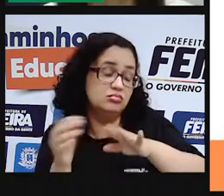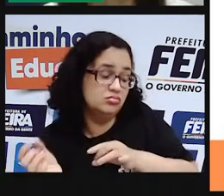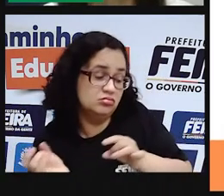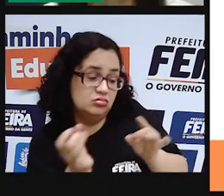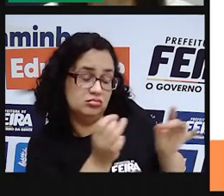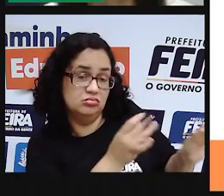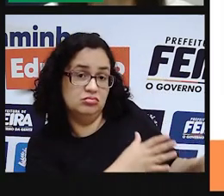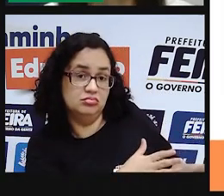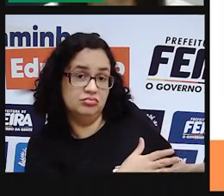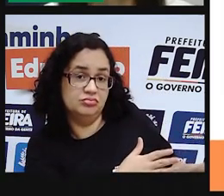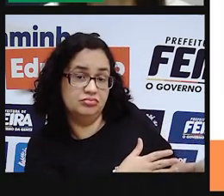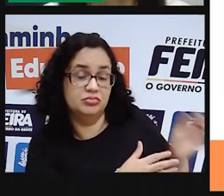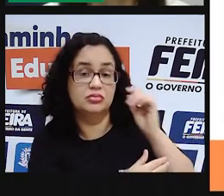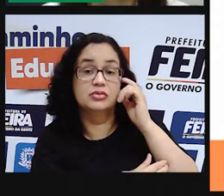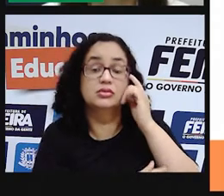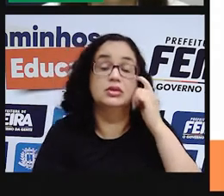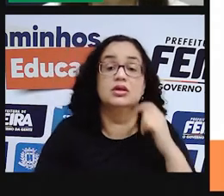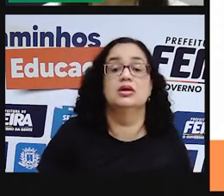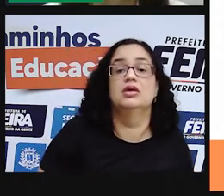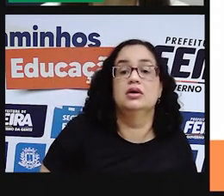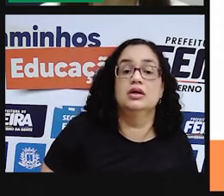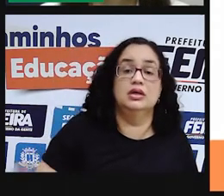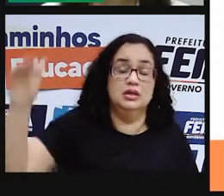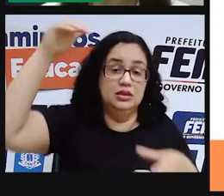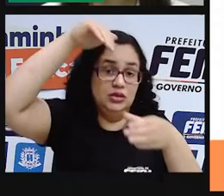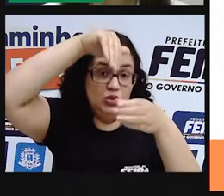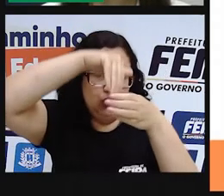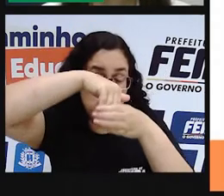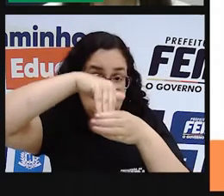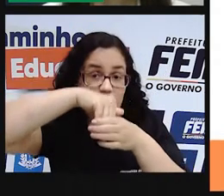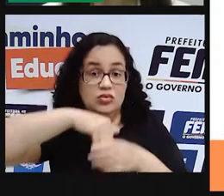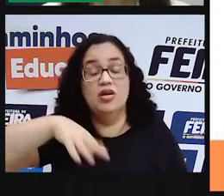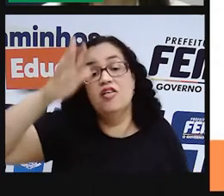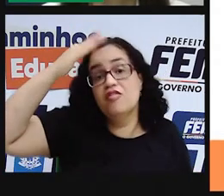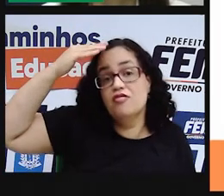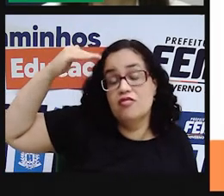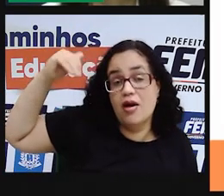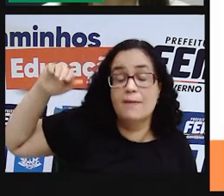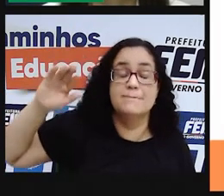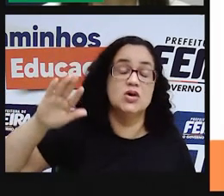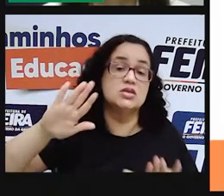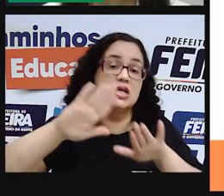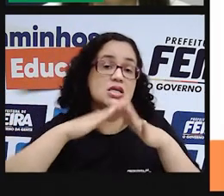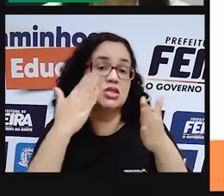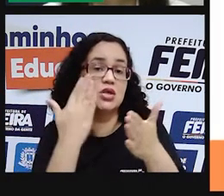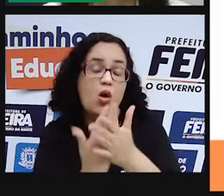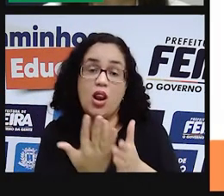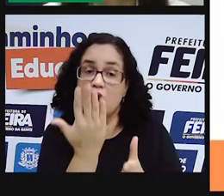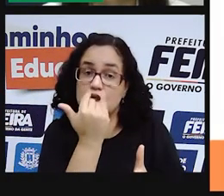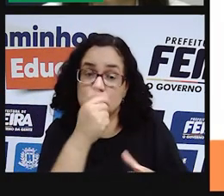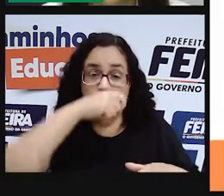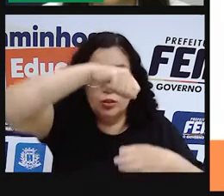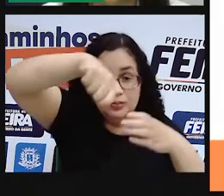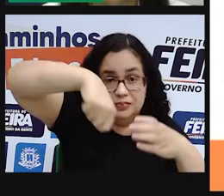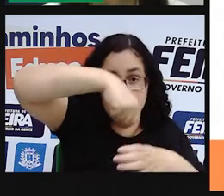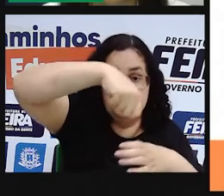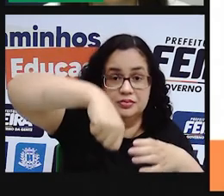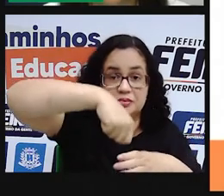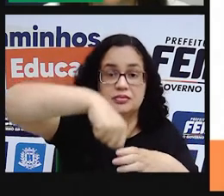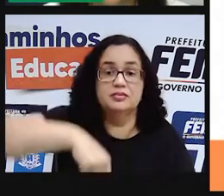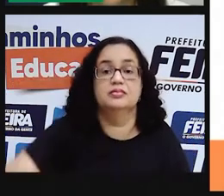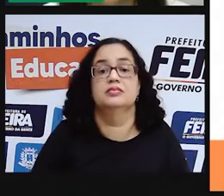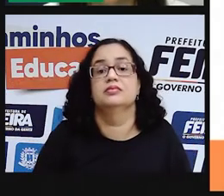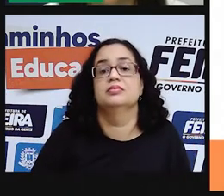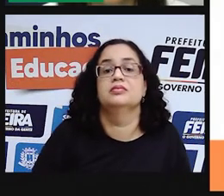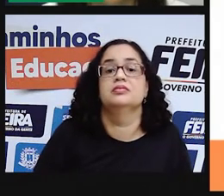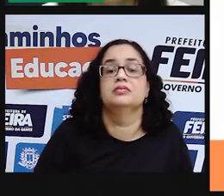turma por isso. Então resolve entrar para uma famosa escola de culinária, onde estaria, ao menos em tese, em sua